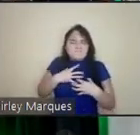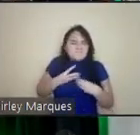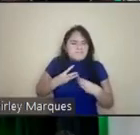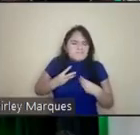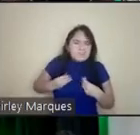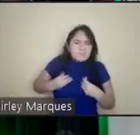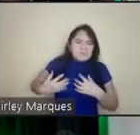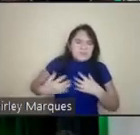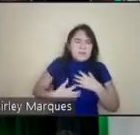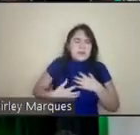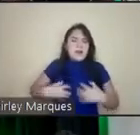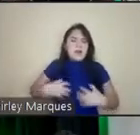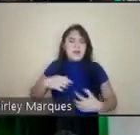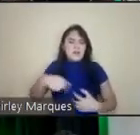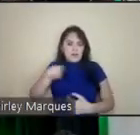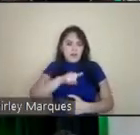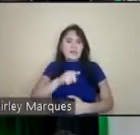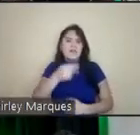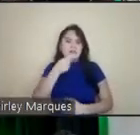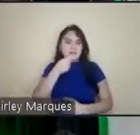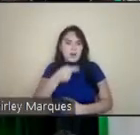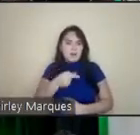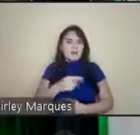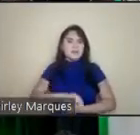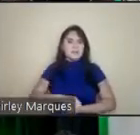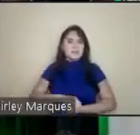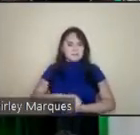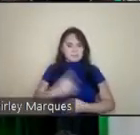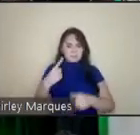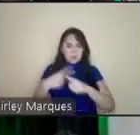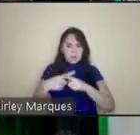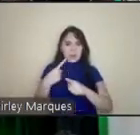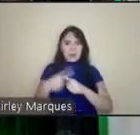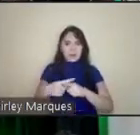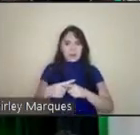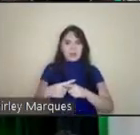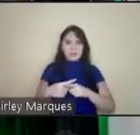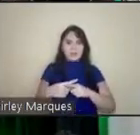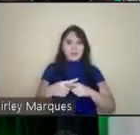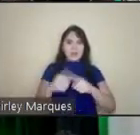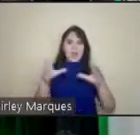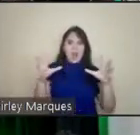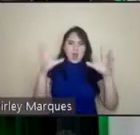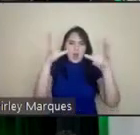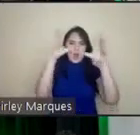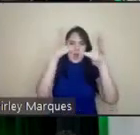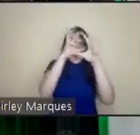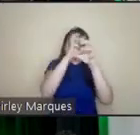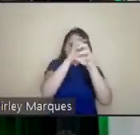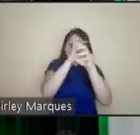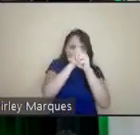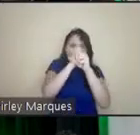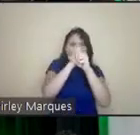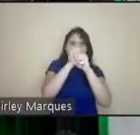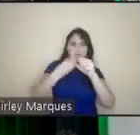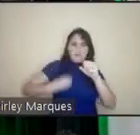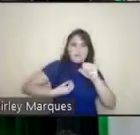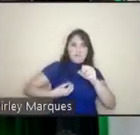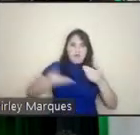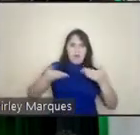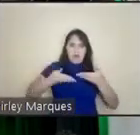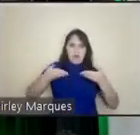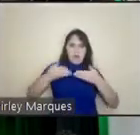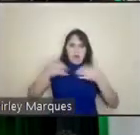como vocês dois disseram, essa coisa da escuridão que a gente está vivendo, do obscurantismo, né? Então, eu não